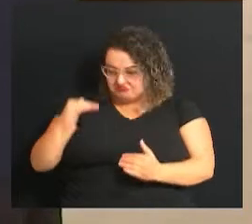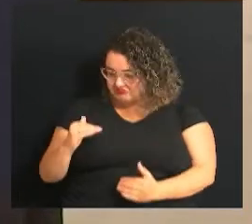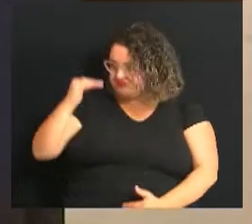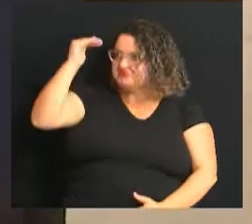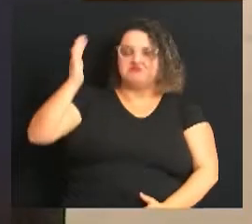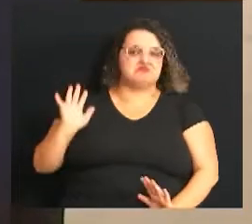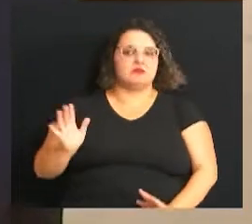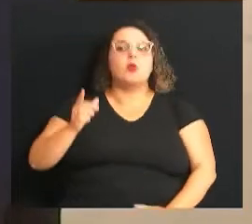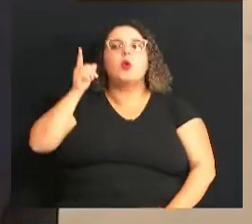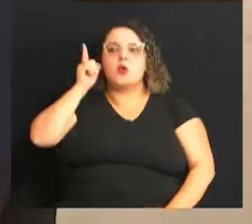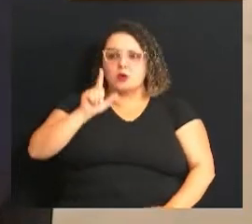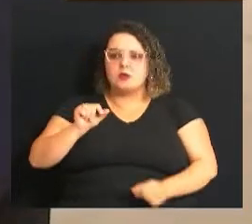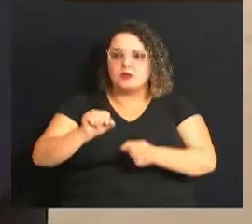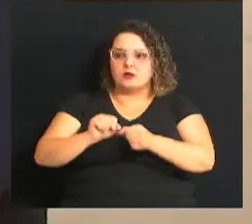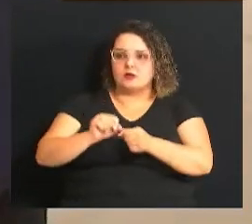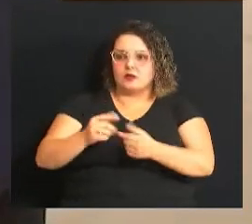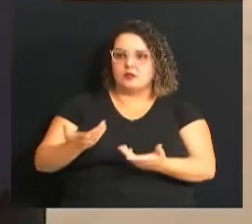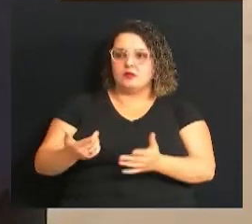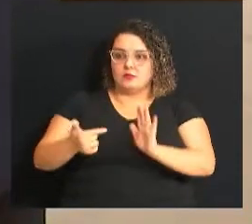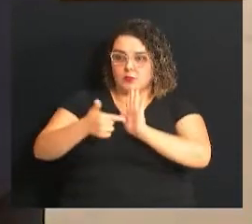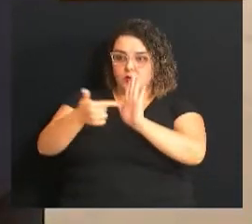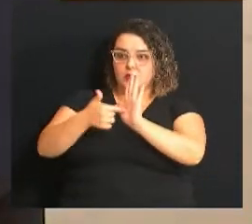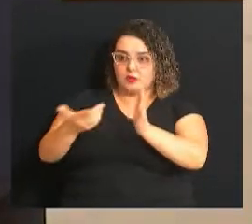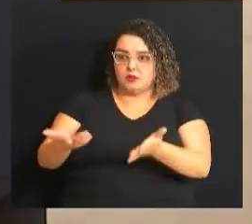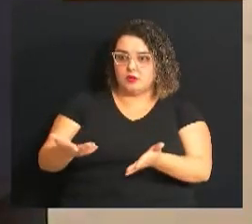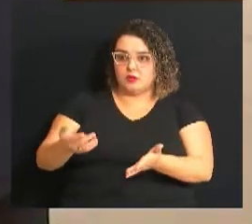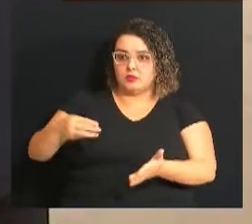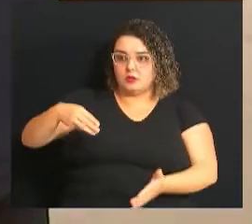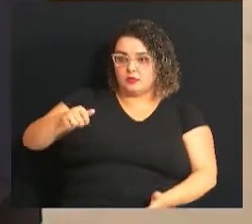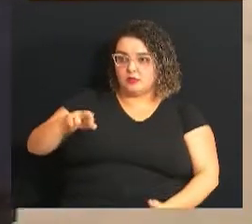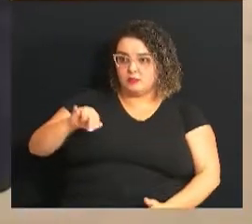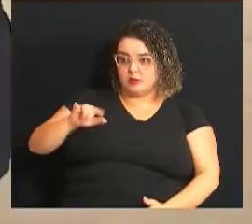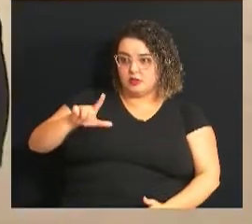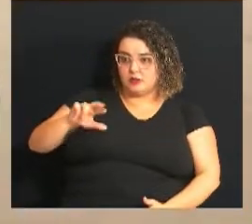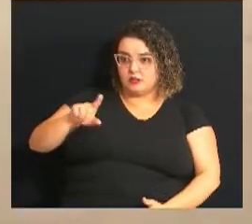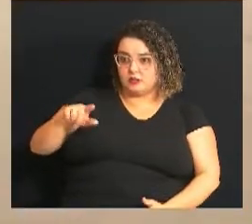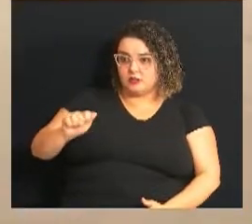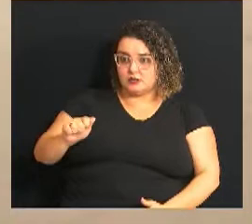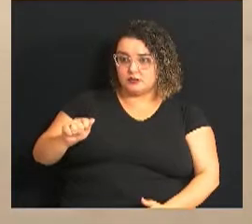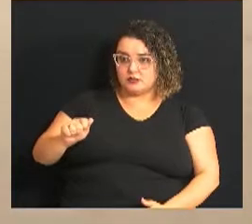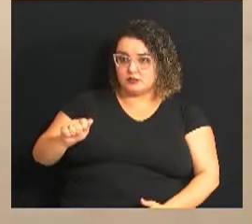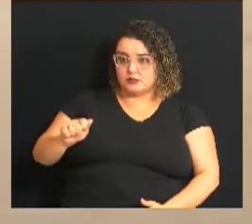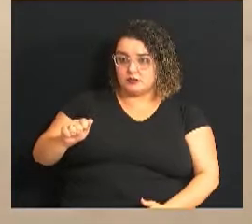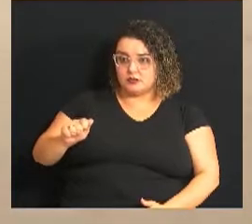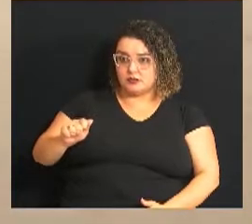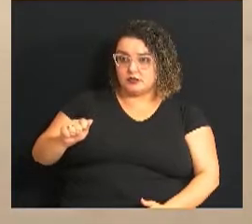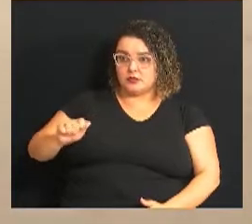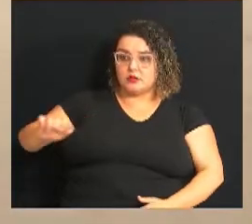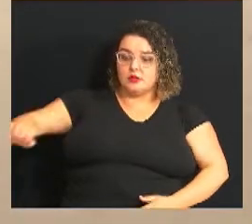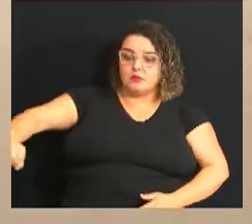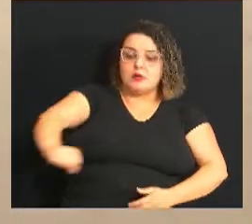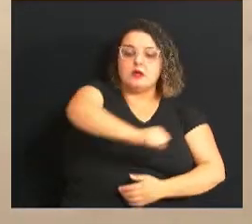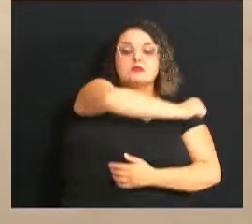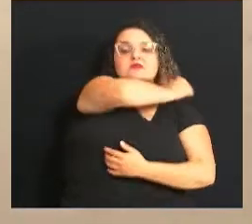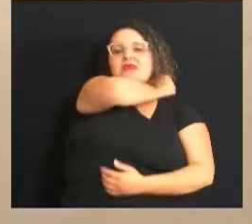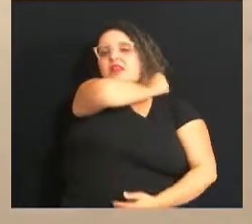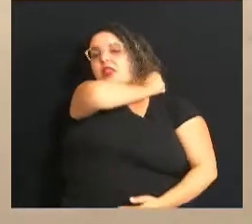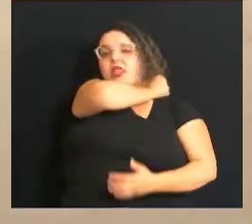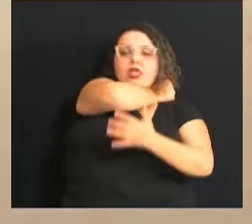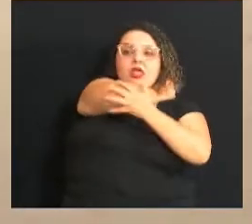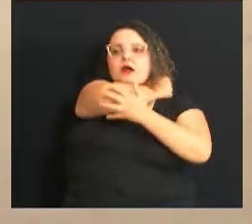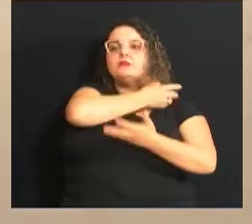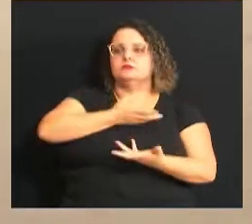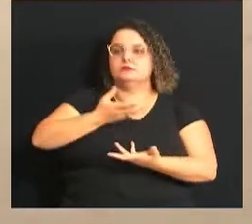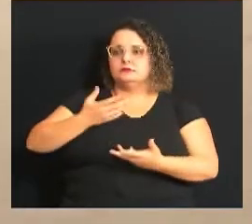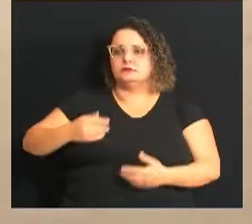têm conseguido fazer. Então vou demonstrar aqui com a Marilza, que eu vou aplicar uma gravata nela e ela vai fazer uma defesa me